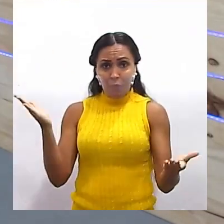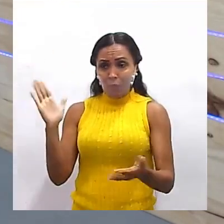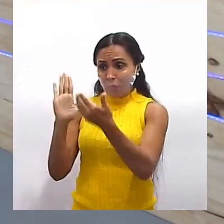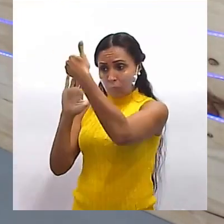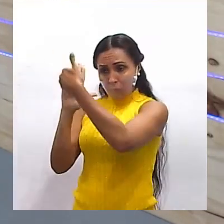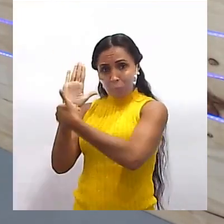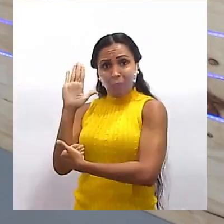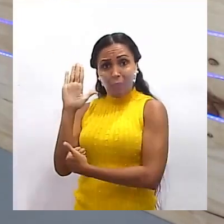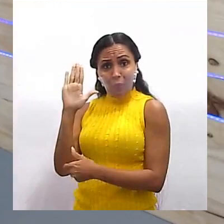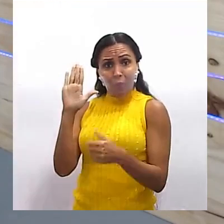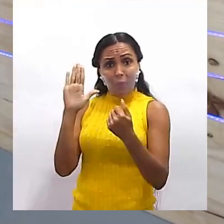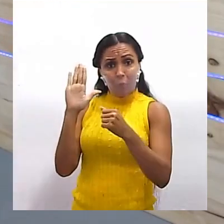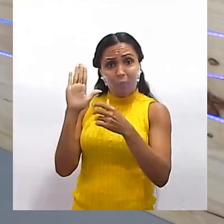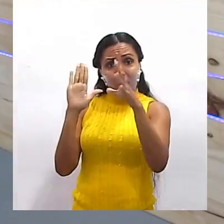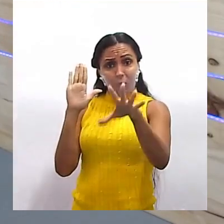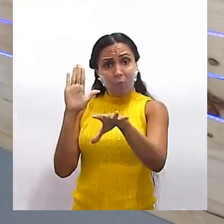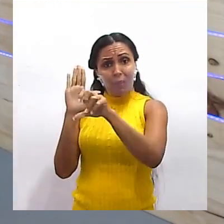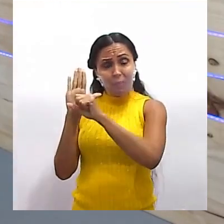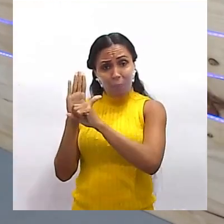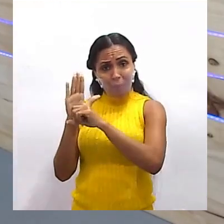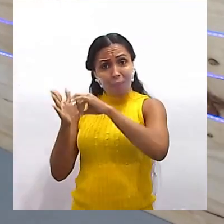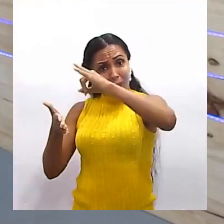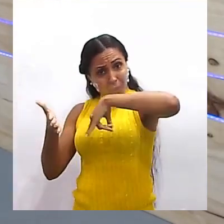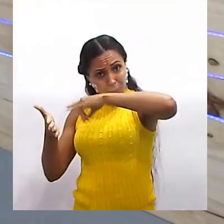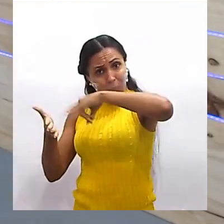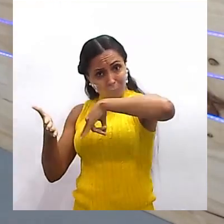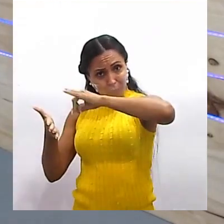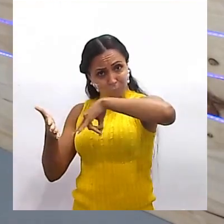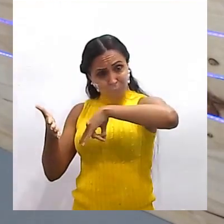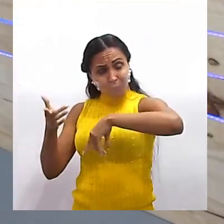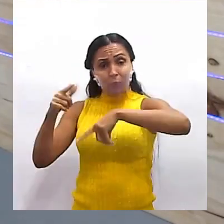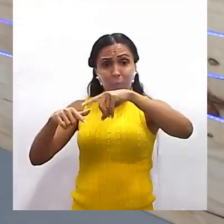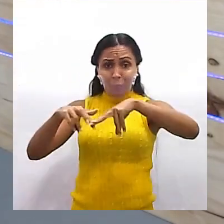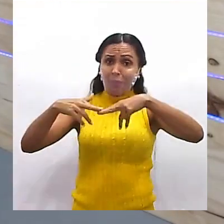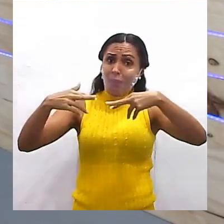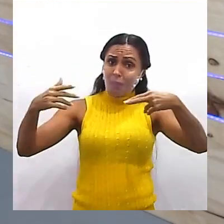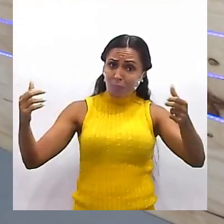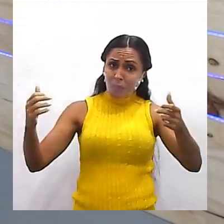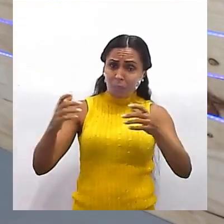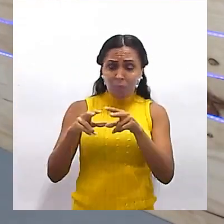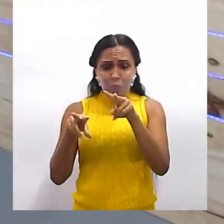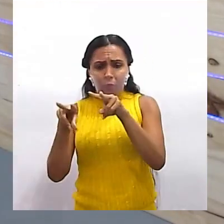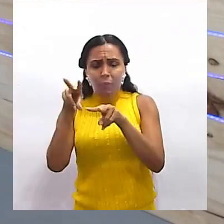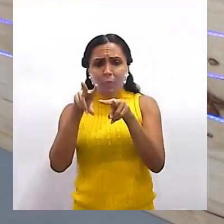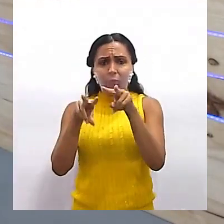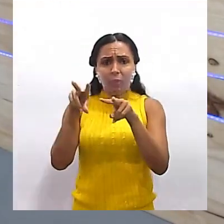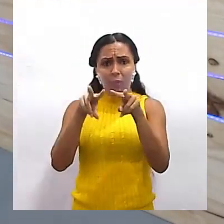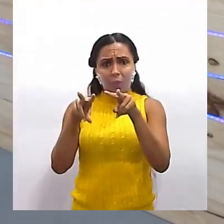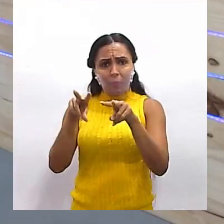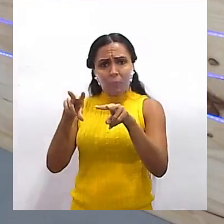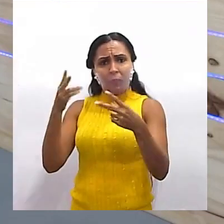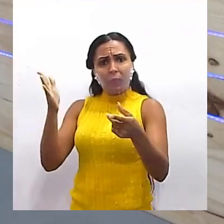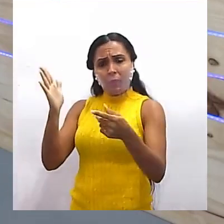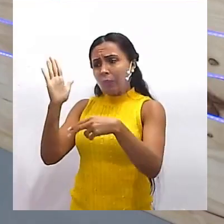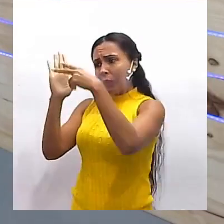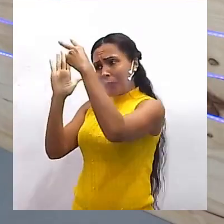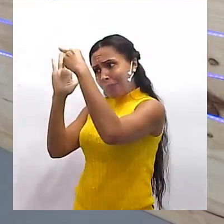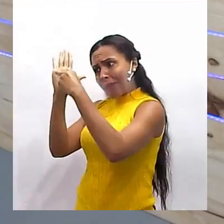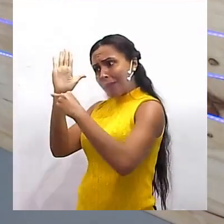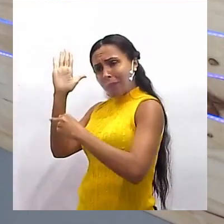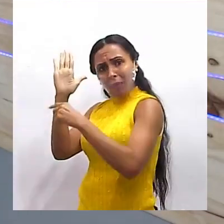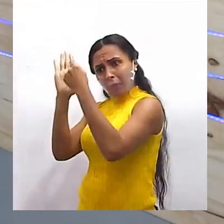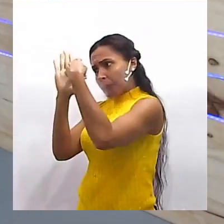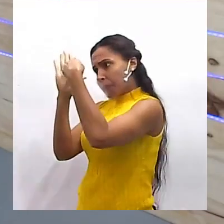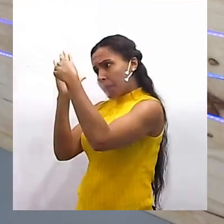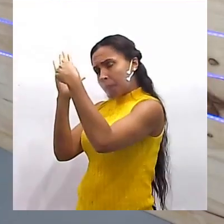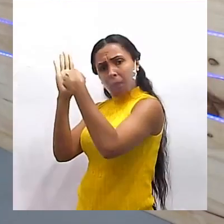Eu preciso receber a nota desse material e preciso verificar se o que vem na nota está de acordo com a carga que